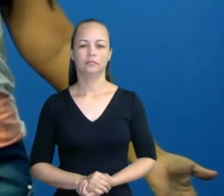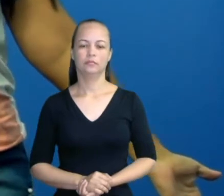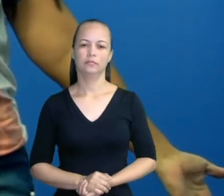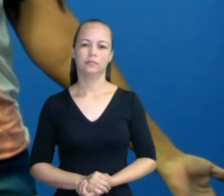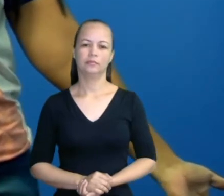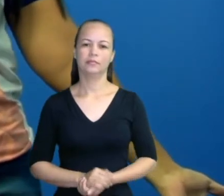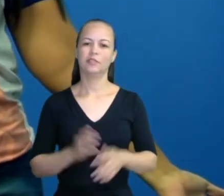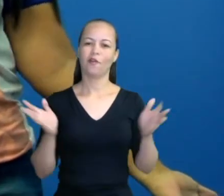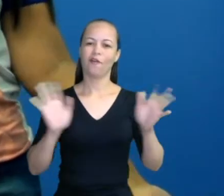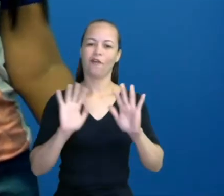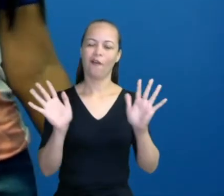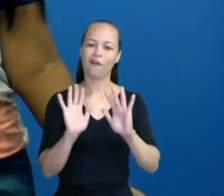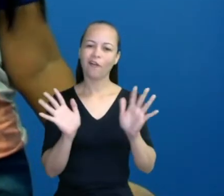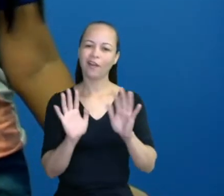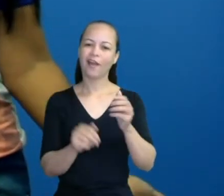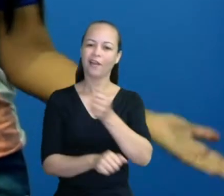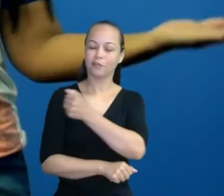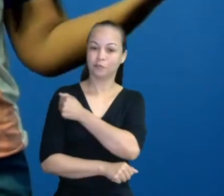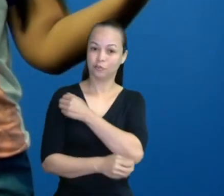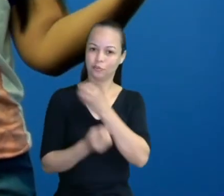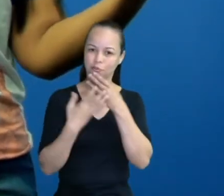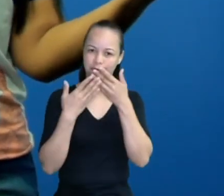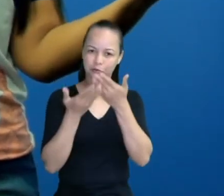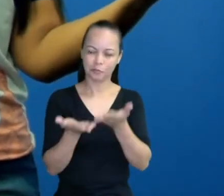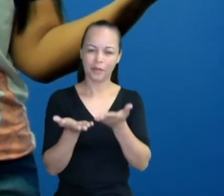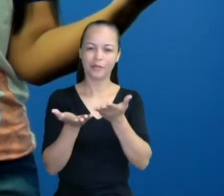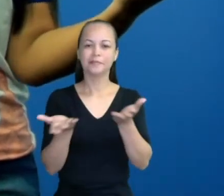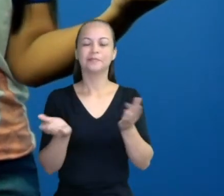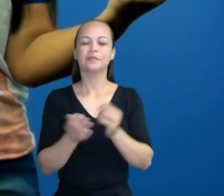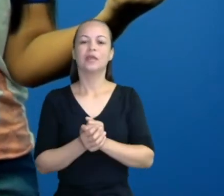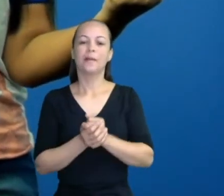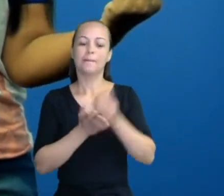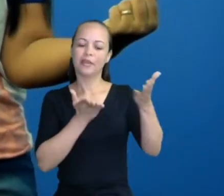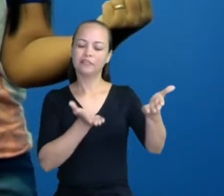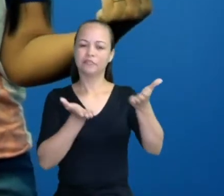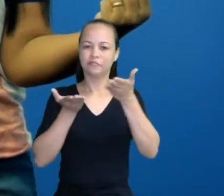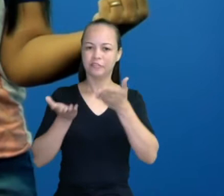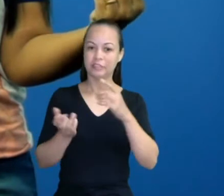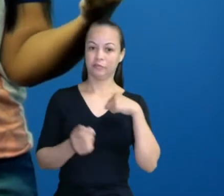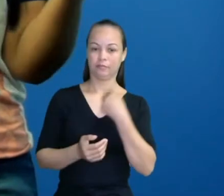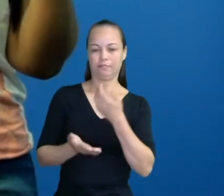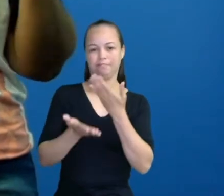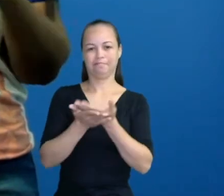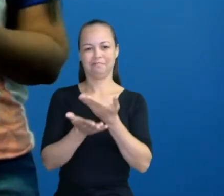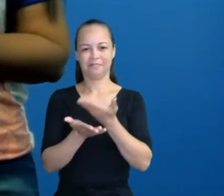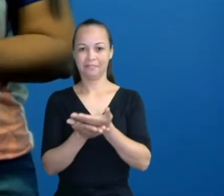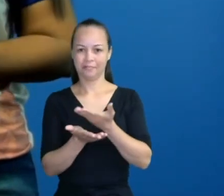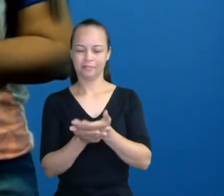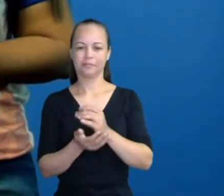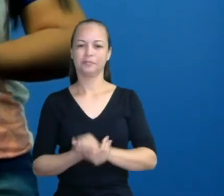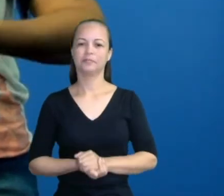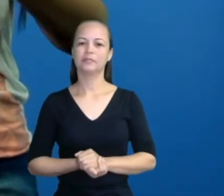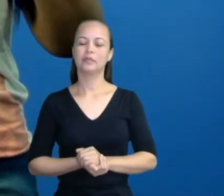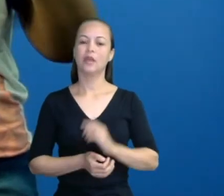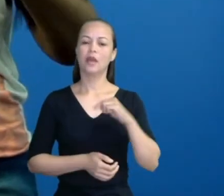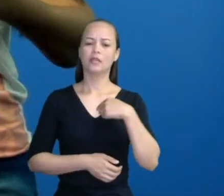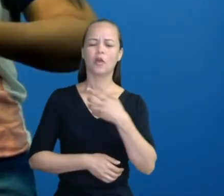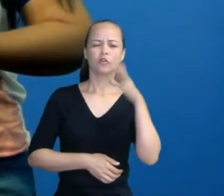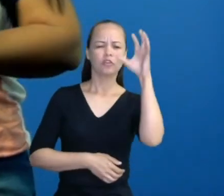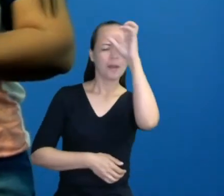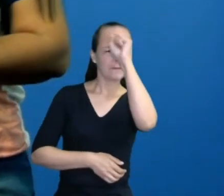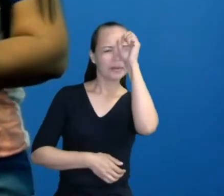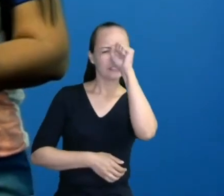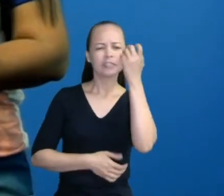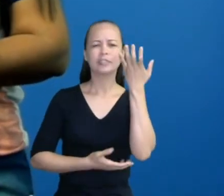Olá, meus amores, tudo bem? Bem-vindos à nossa aula. A gente já aprendeu